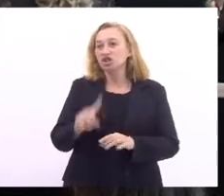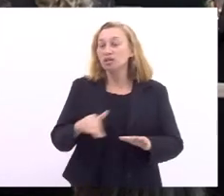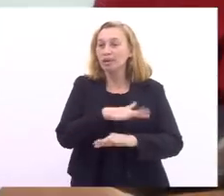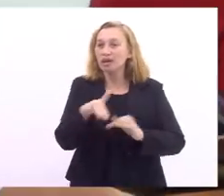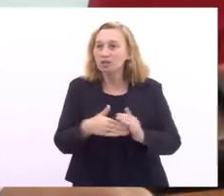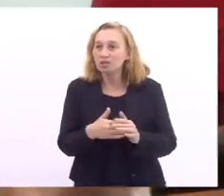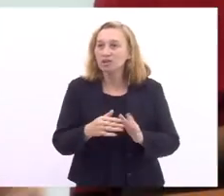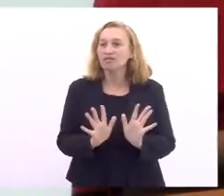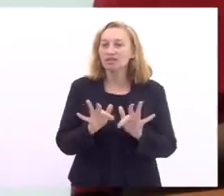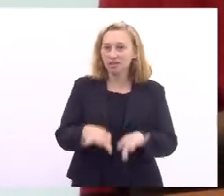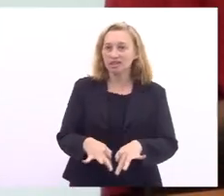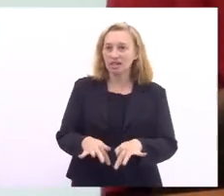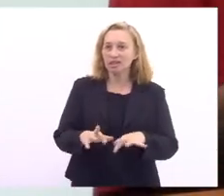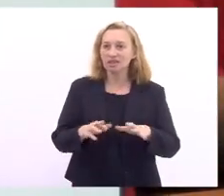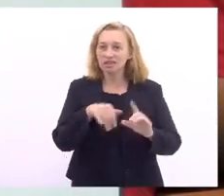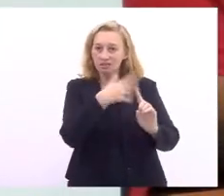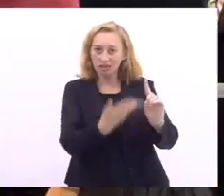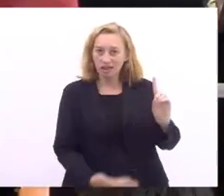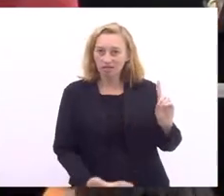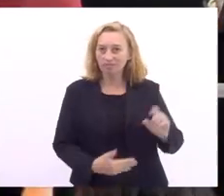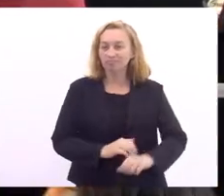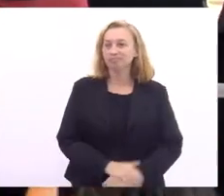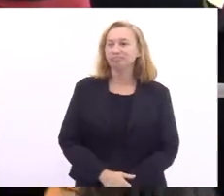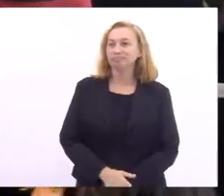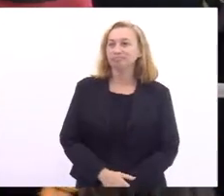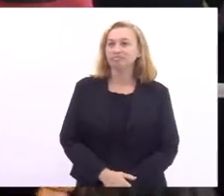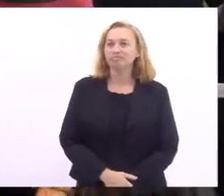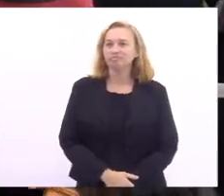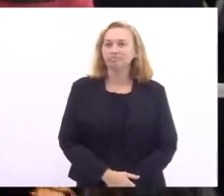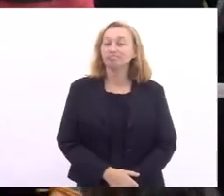Fluminense declaro encerrada esta solenidade a